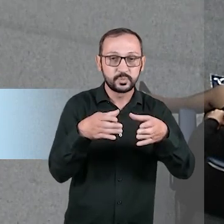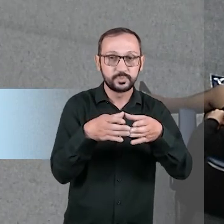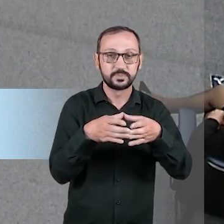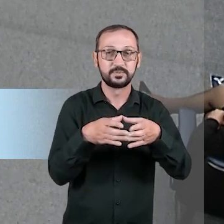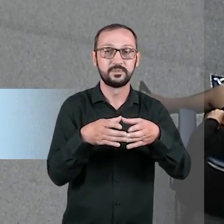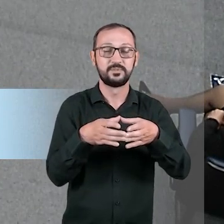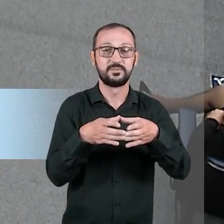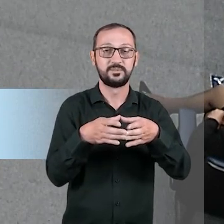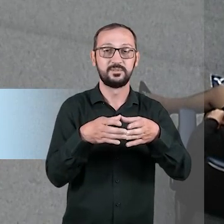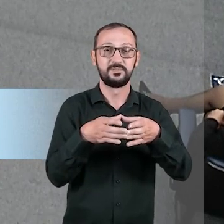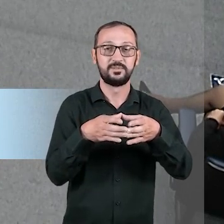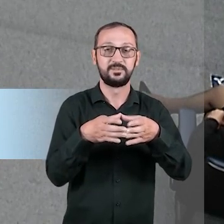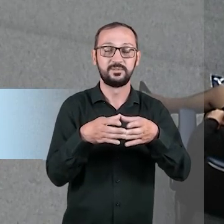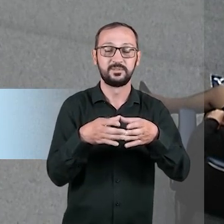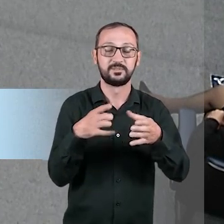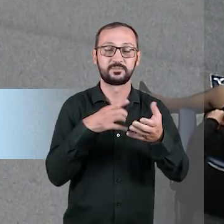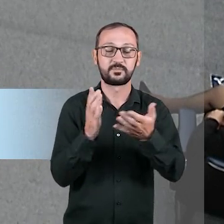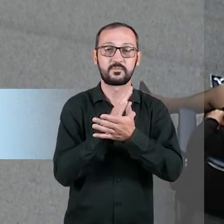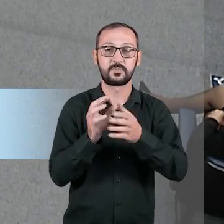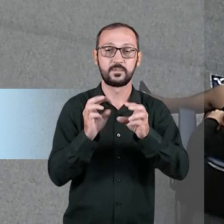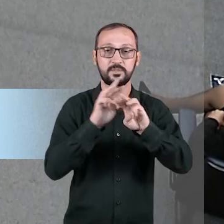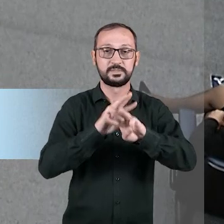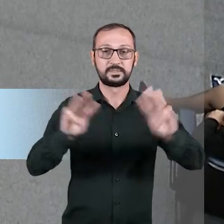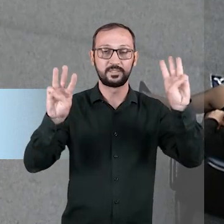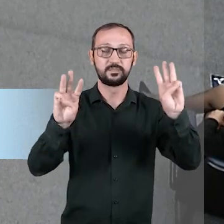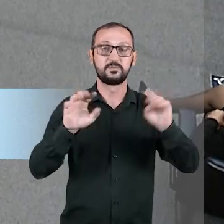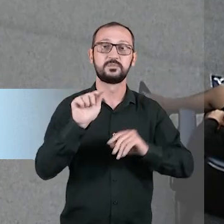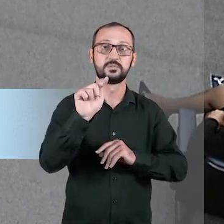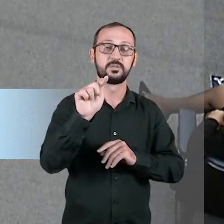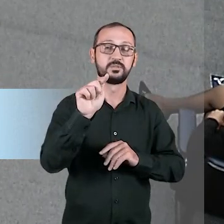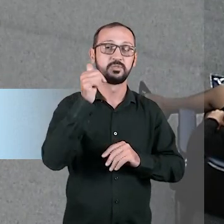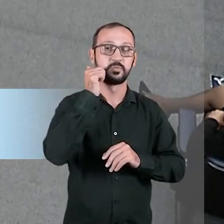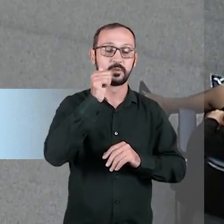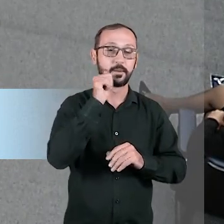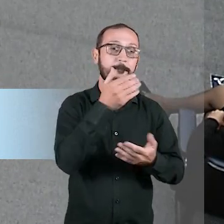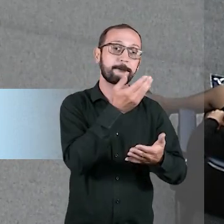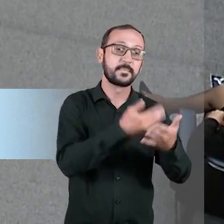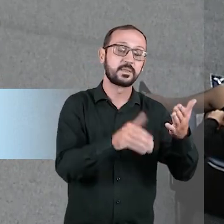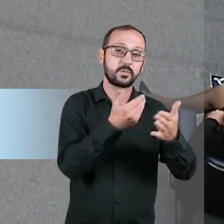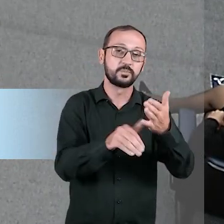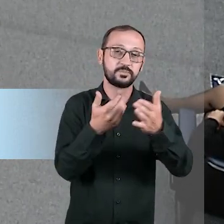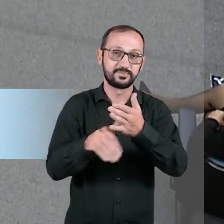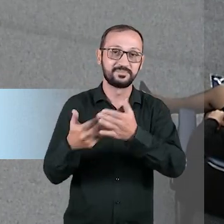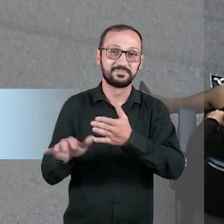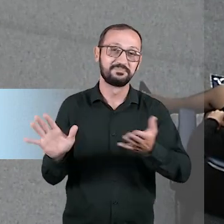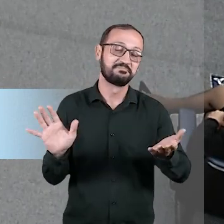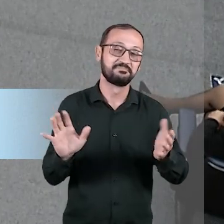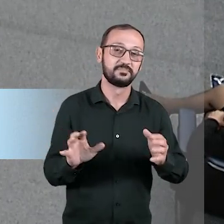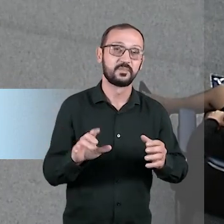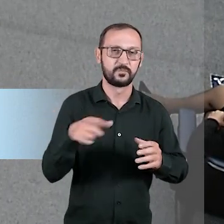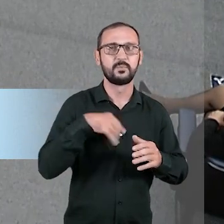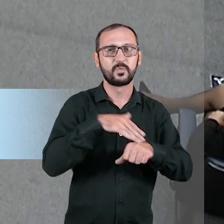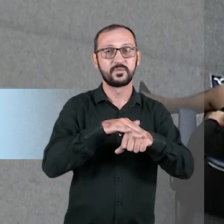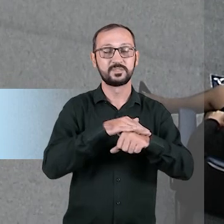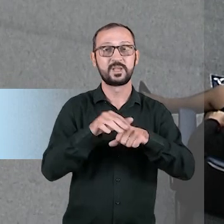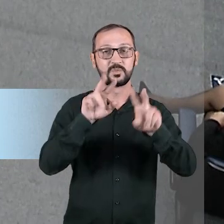que são... Tem um site, são 7 mulheres, elas perderam alguém. E aí tem um site que fala,